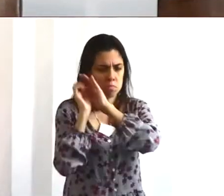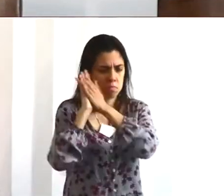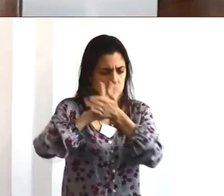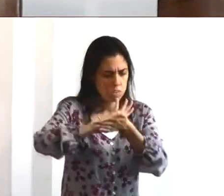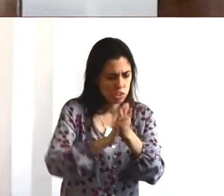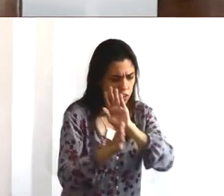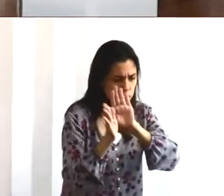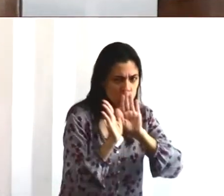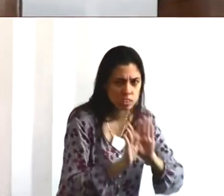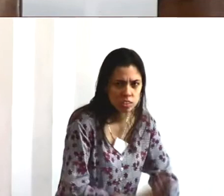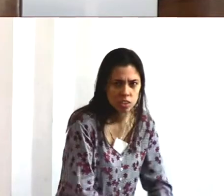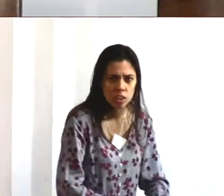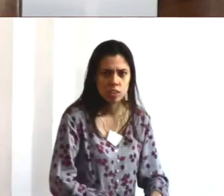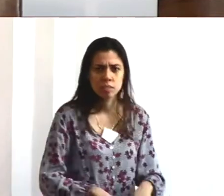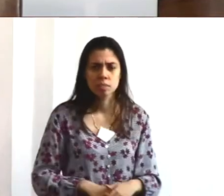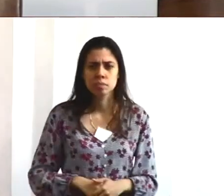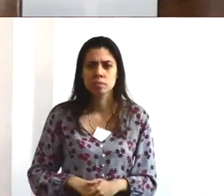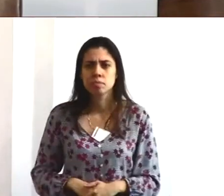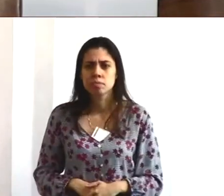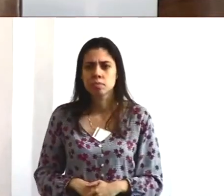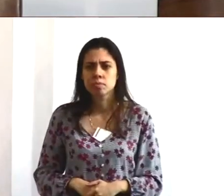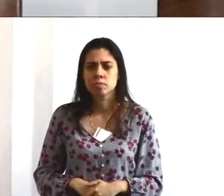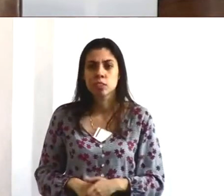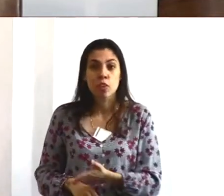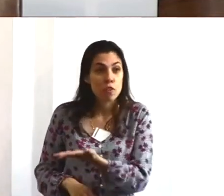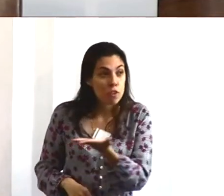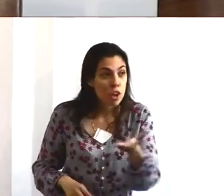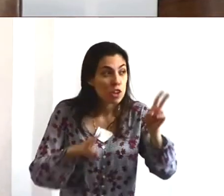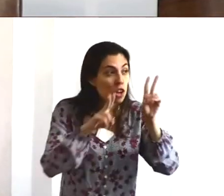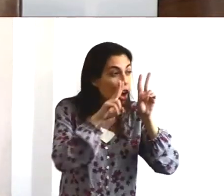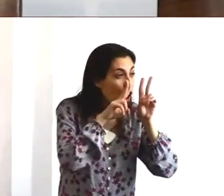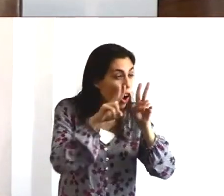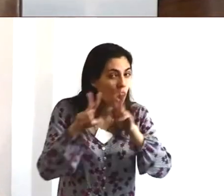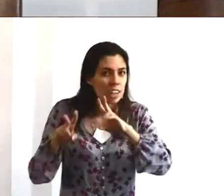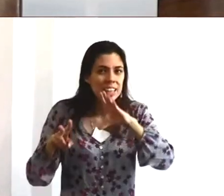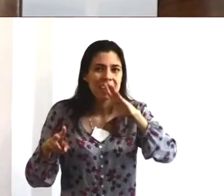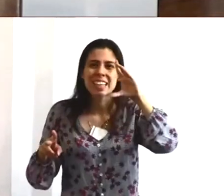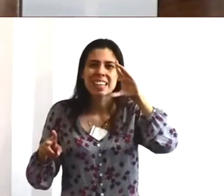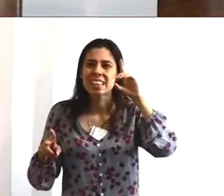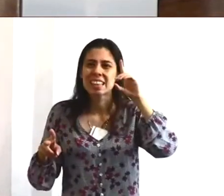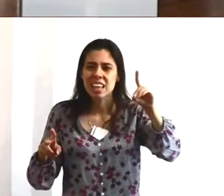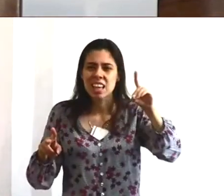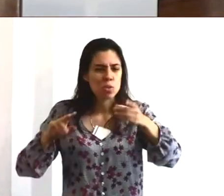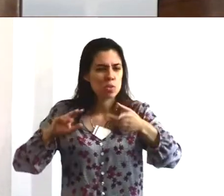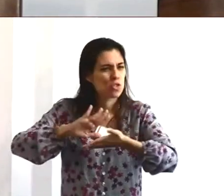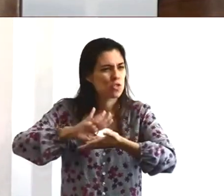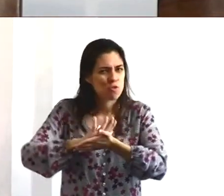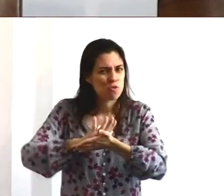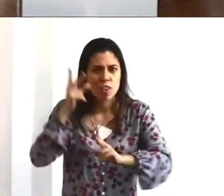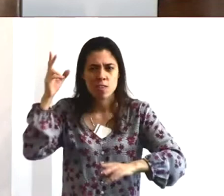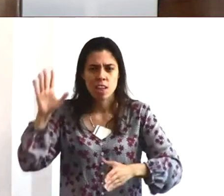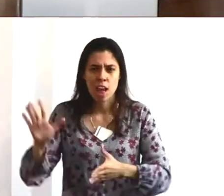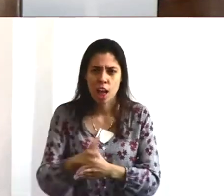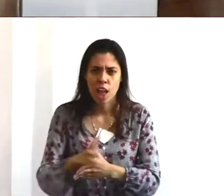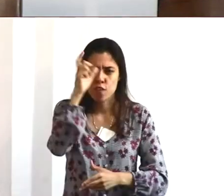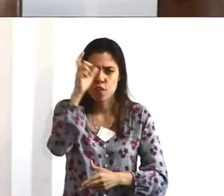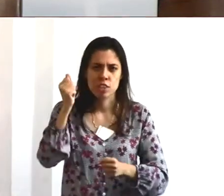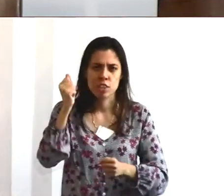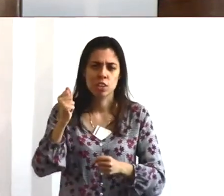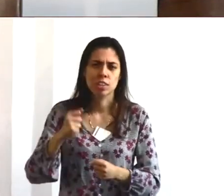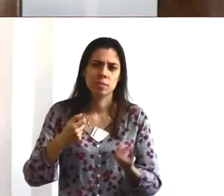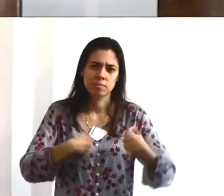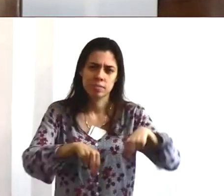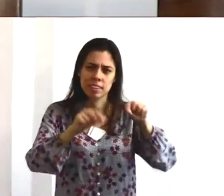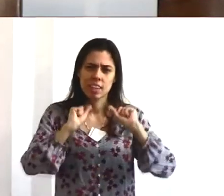no fogo. Esse convite é para dizer que o exército inimigo já foi vencido pelas forças do